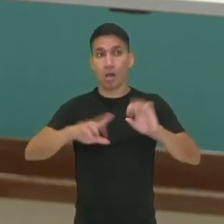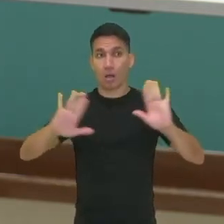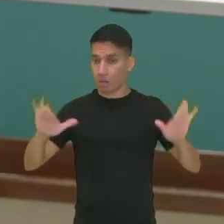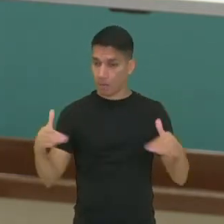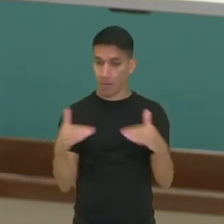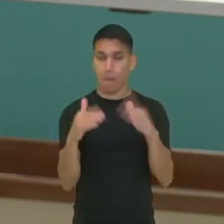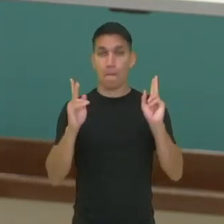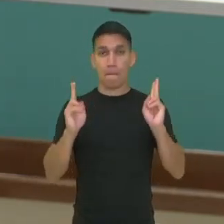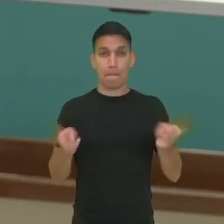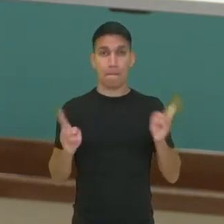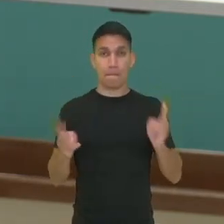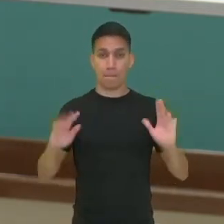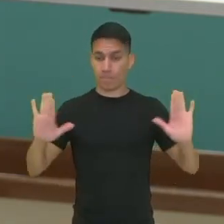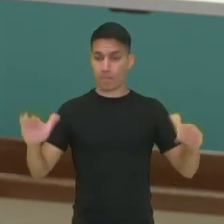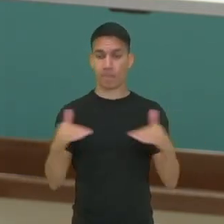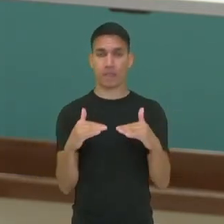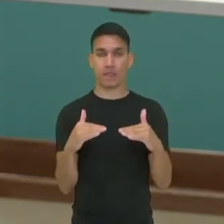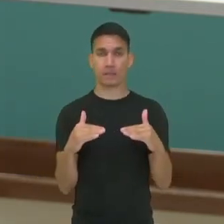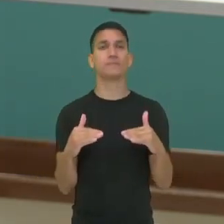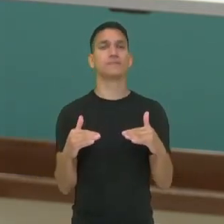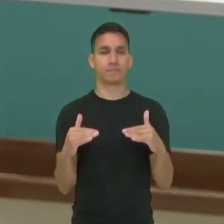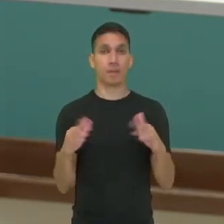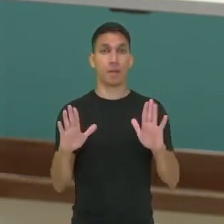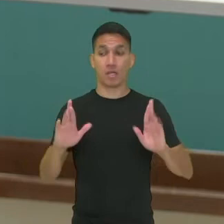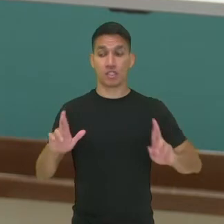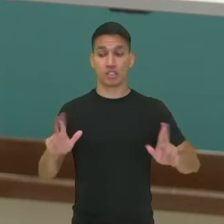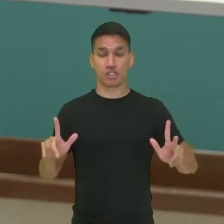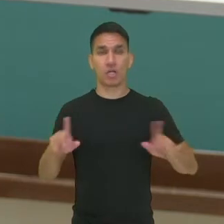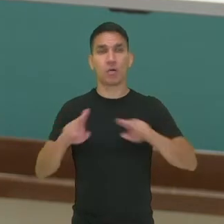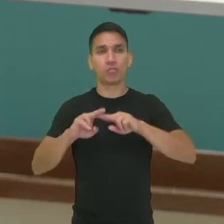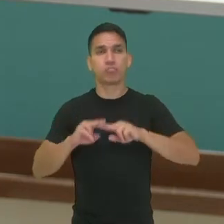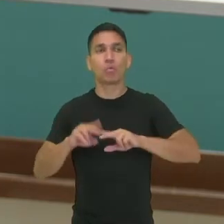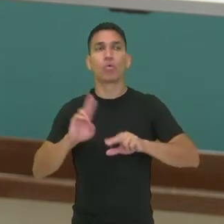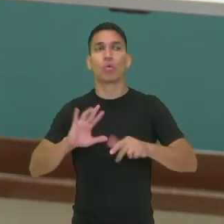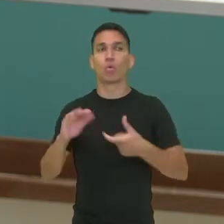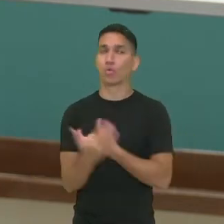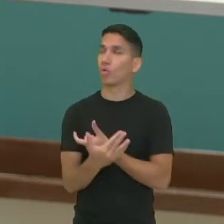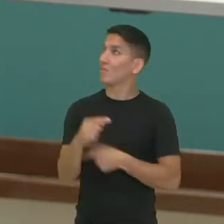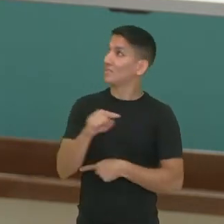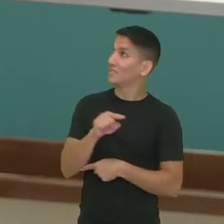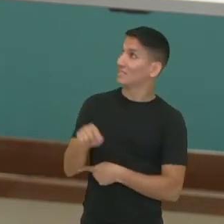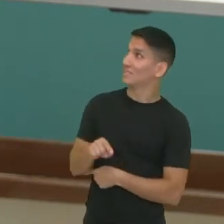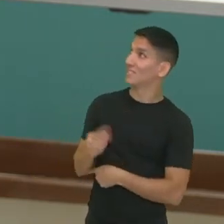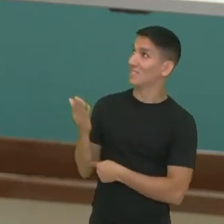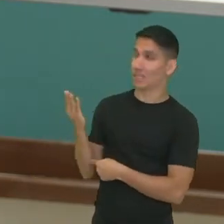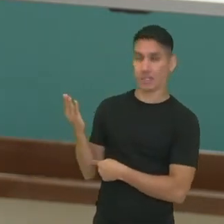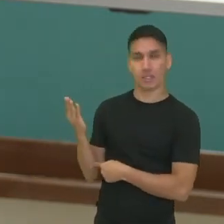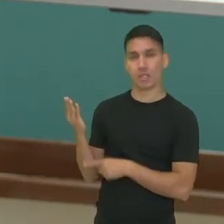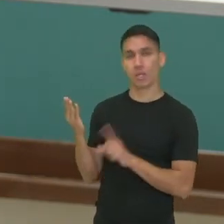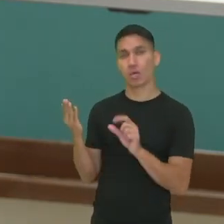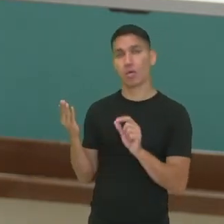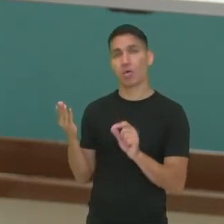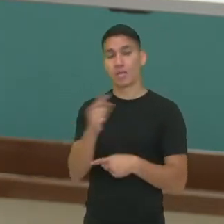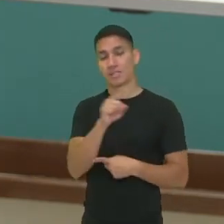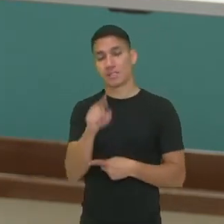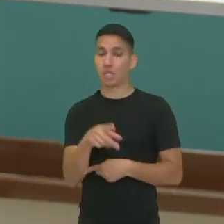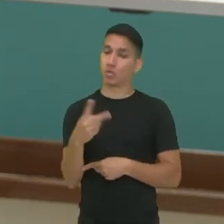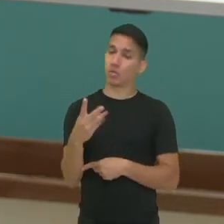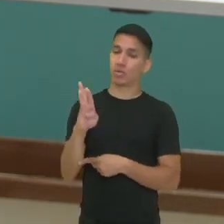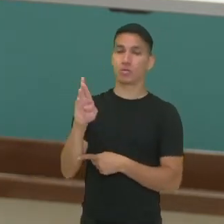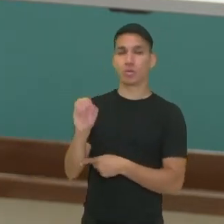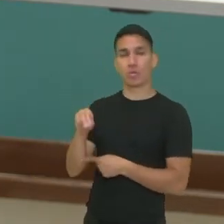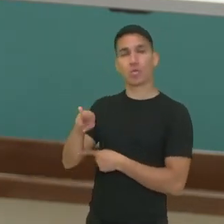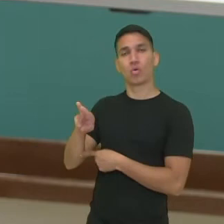no mesmo plano. Então, aqui nós usamos a designação Z. Z, 2 bromo,